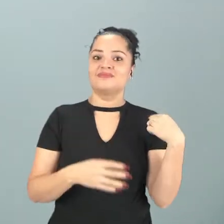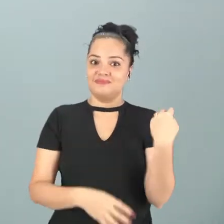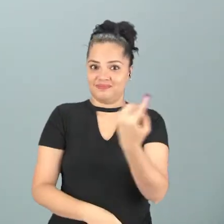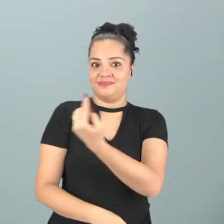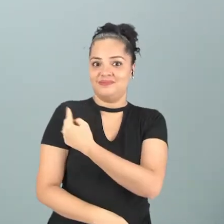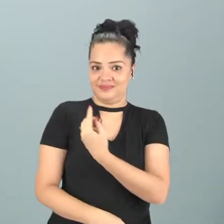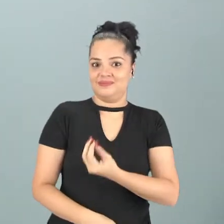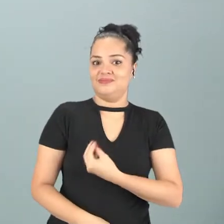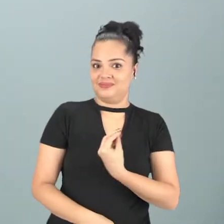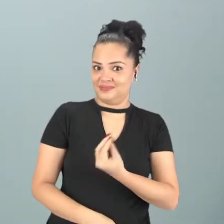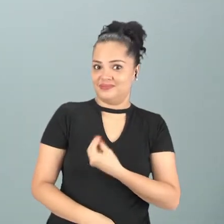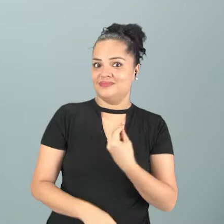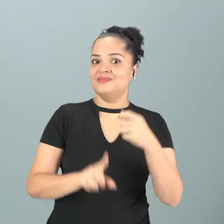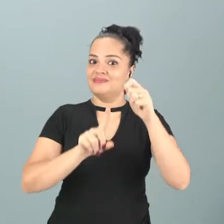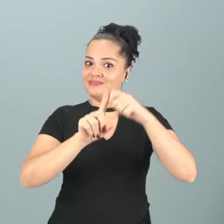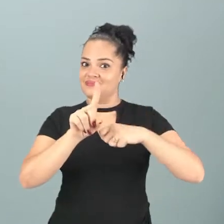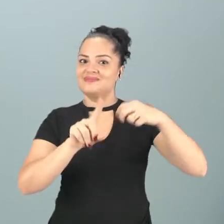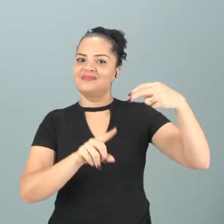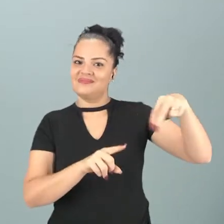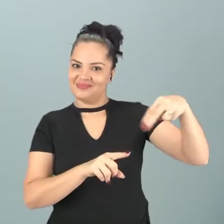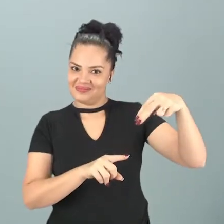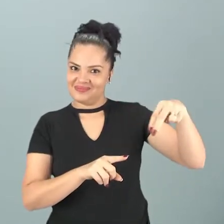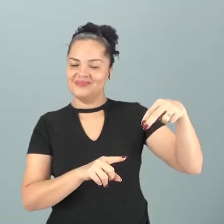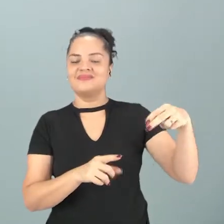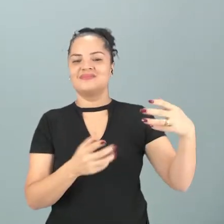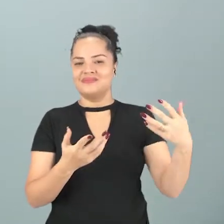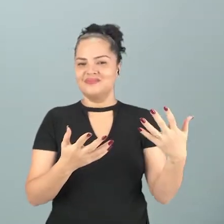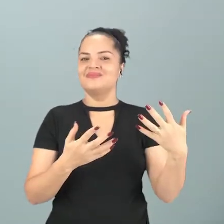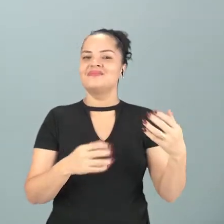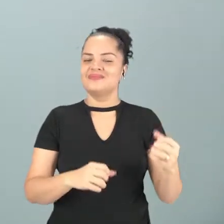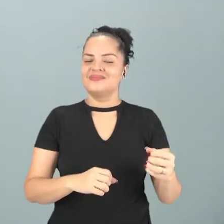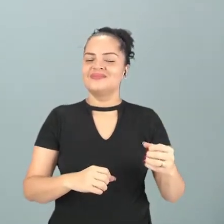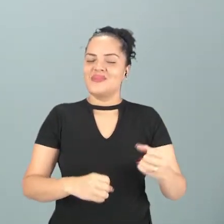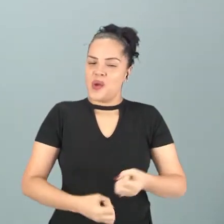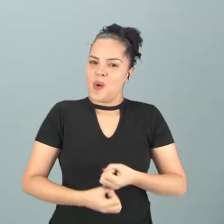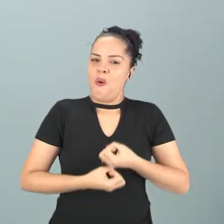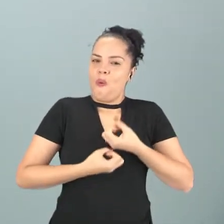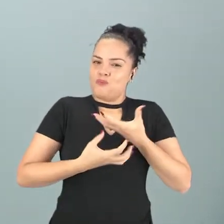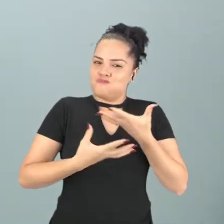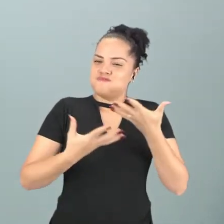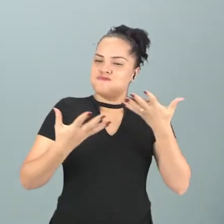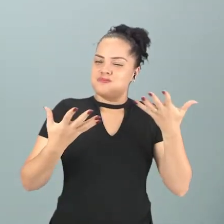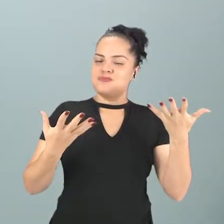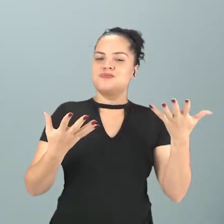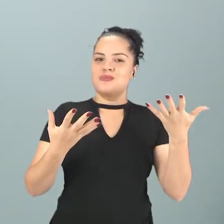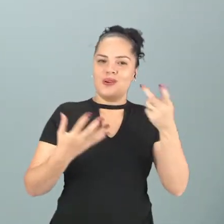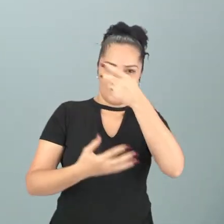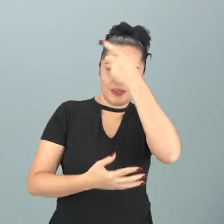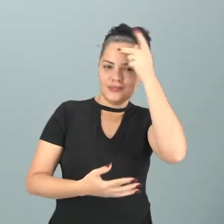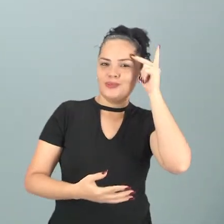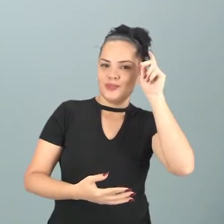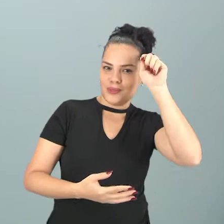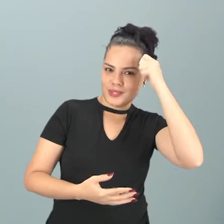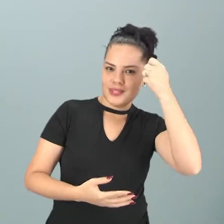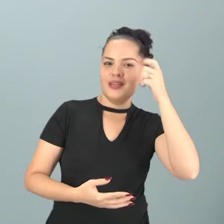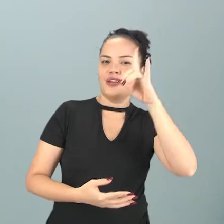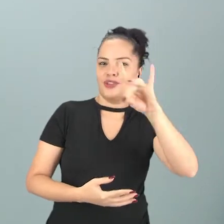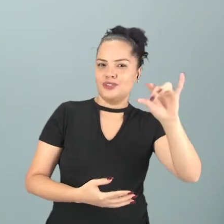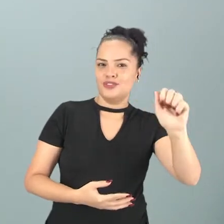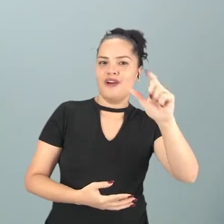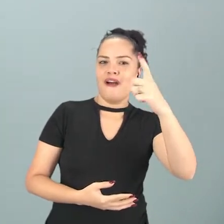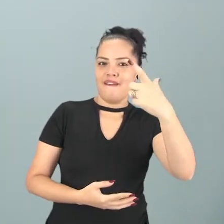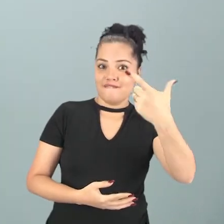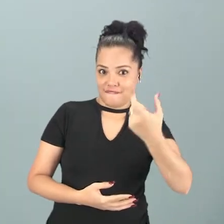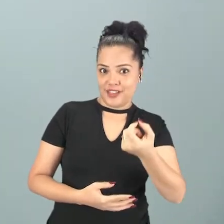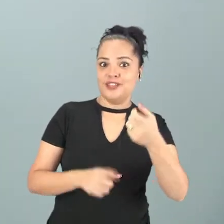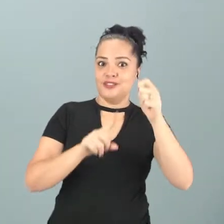atualmente. Estamos em novembro, é o mês considerado o mês do Orgulho Negro. A gente, no dia 20 de novembro, é comemorado o Dia da Consciência